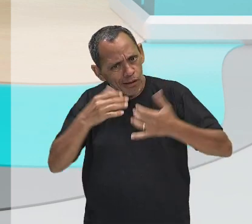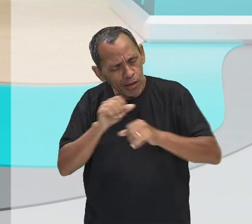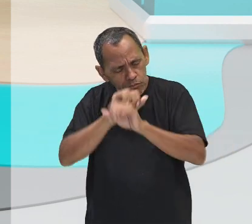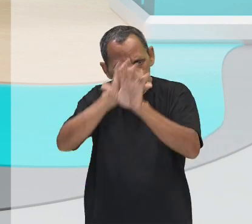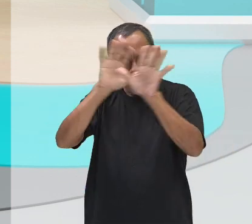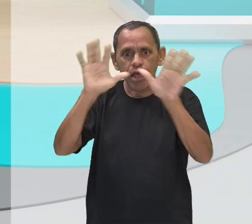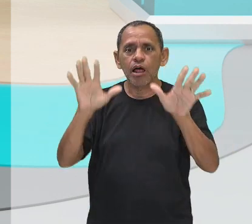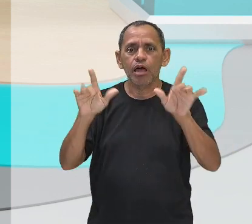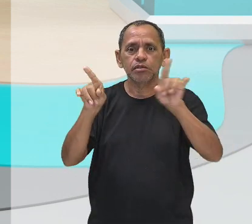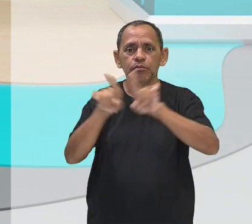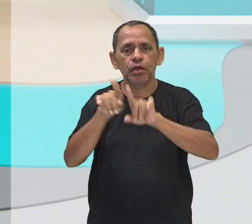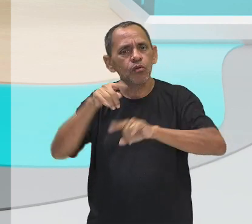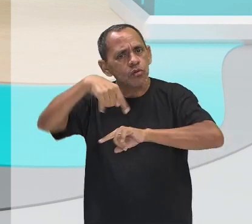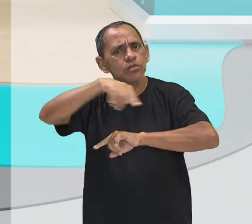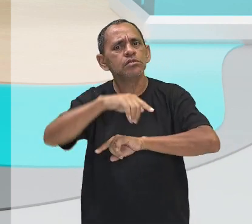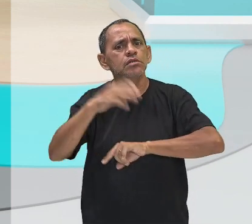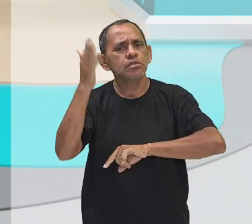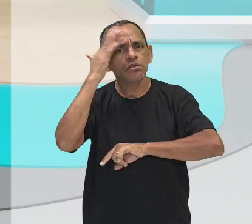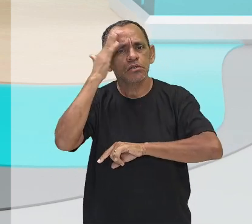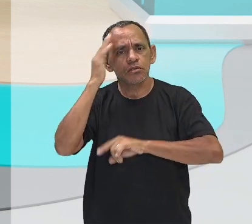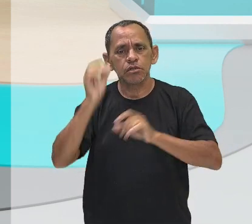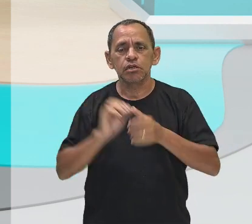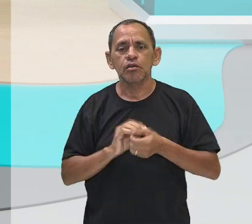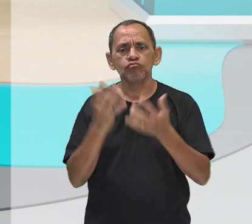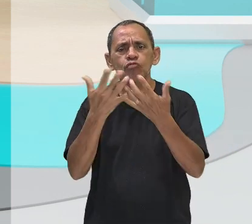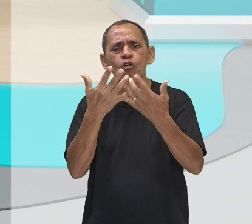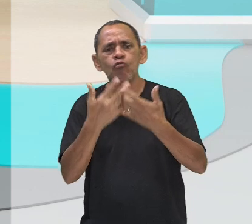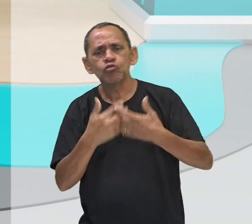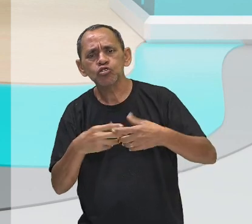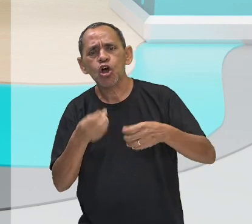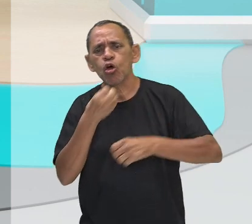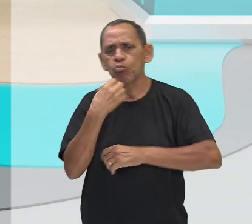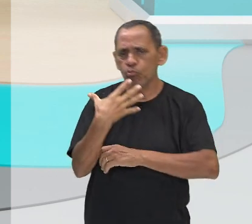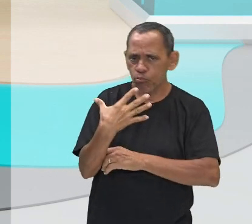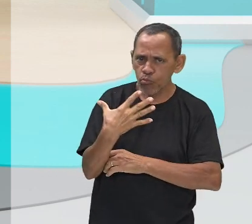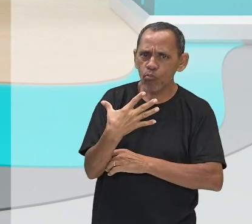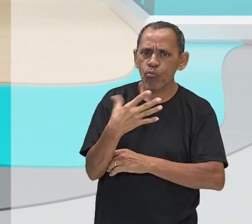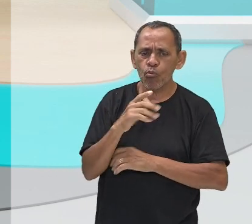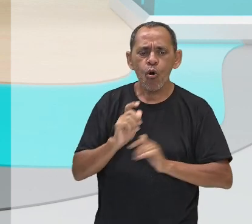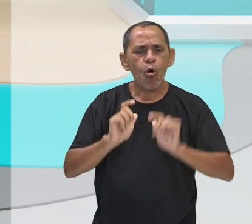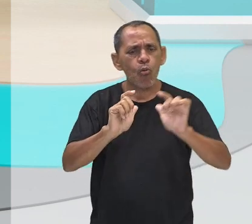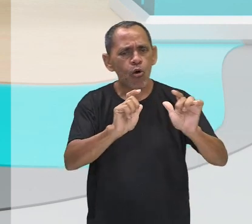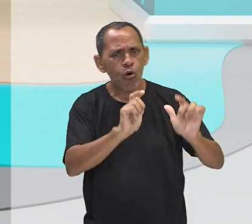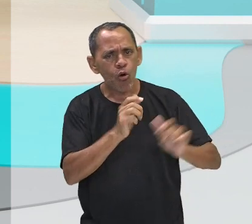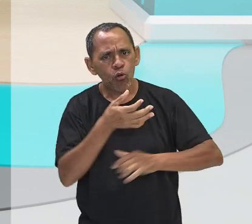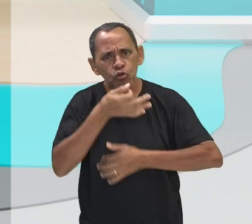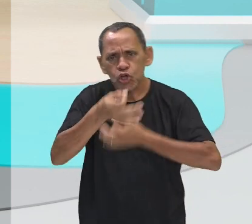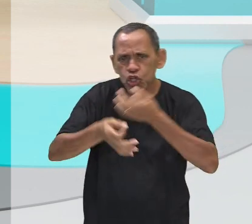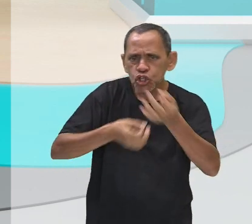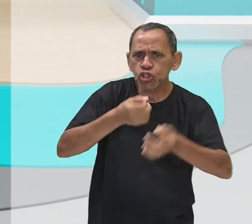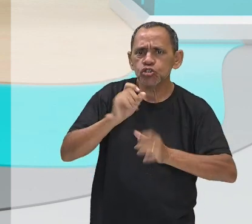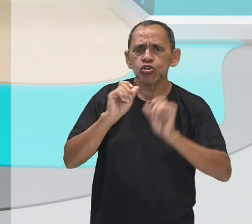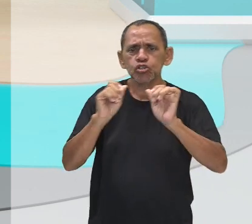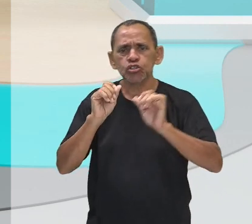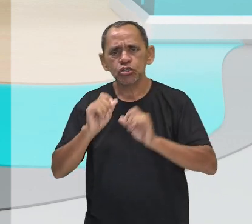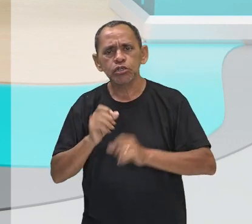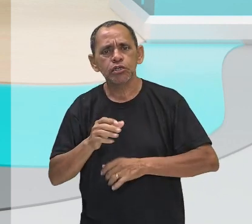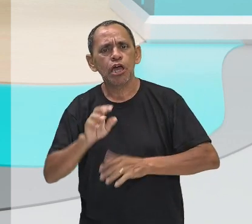que vocês entendam, né, qual é a função de um bom posicionamento crítico, né, do que é uma crítica, do que